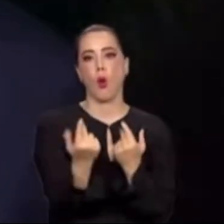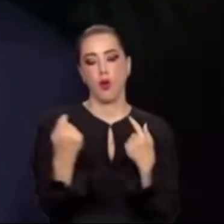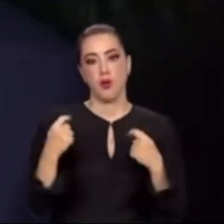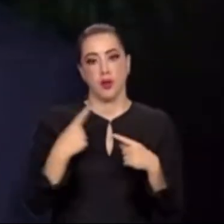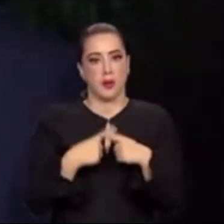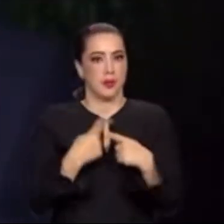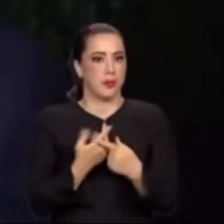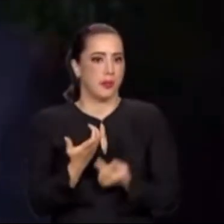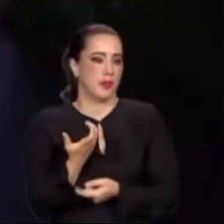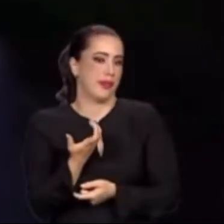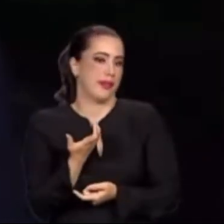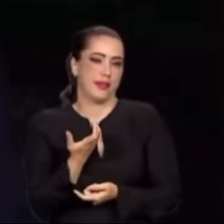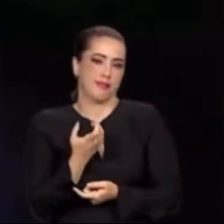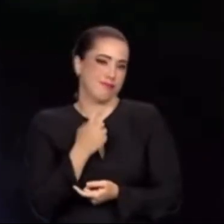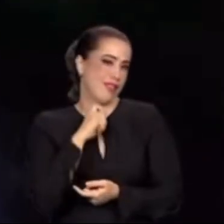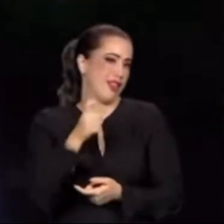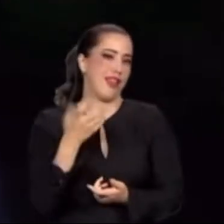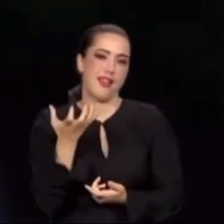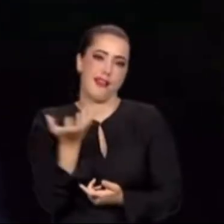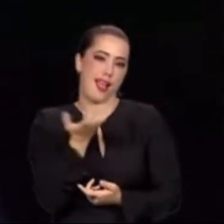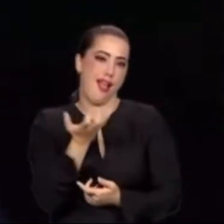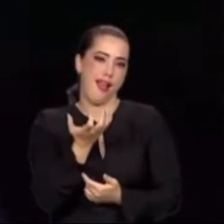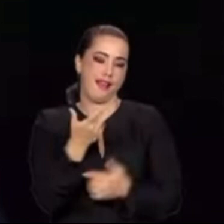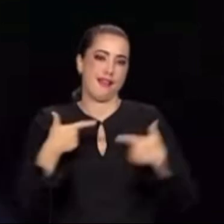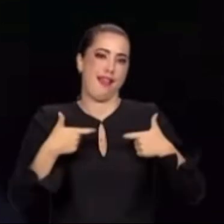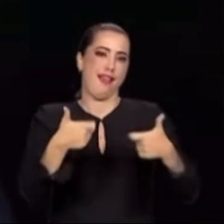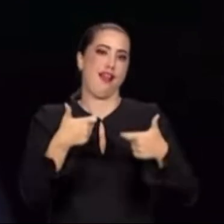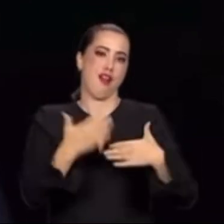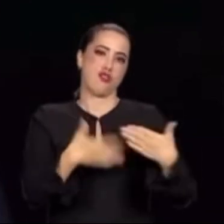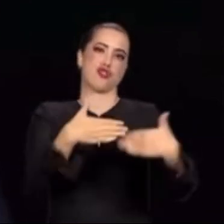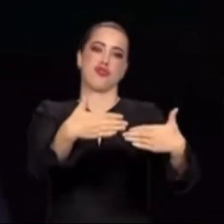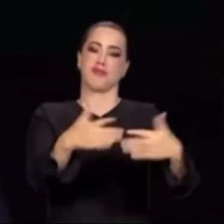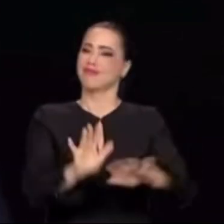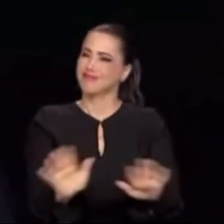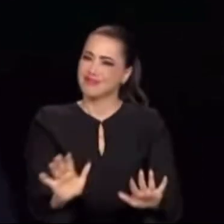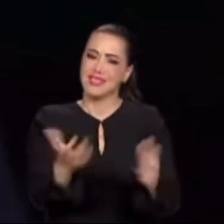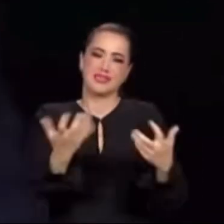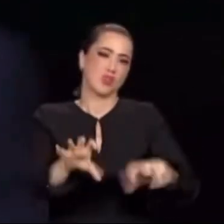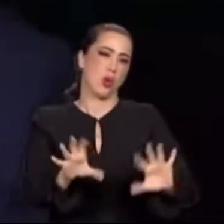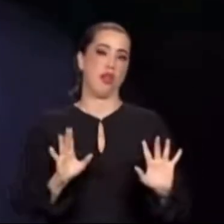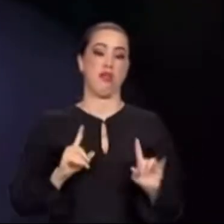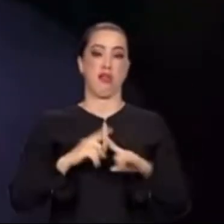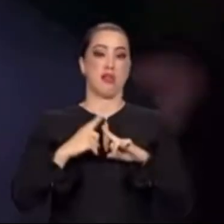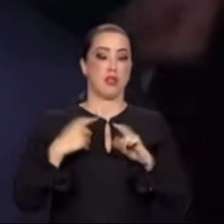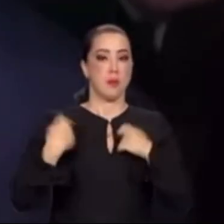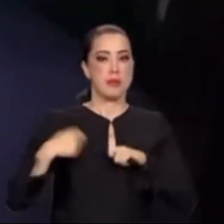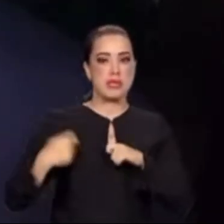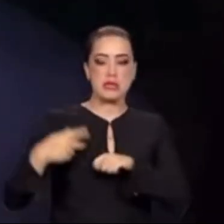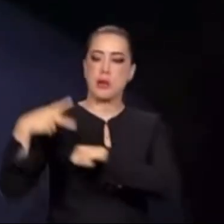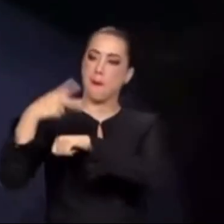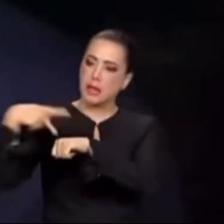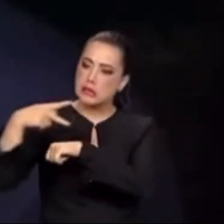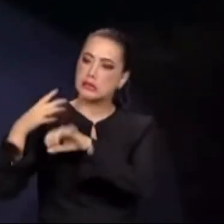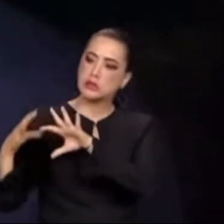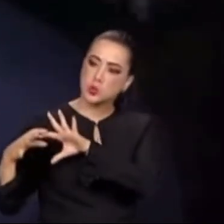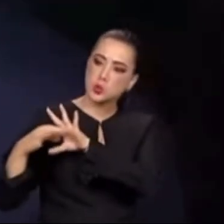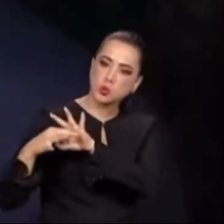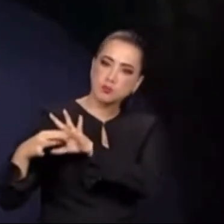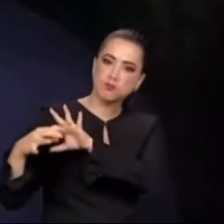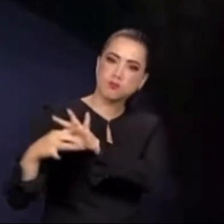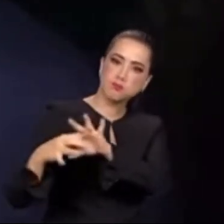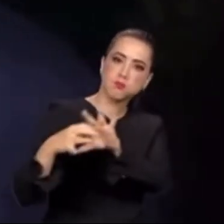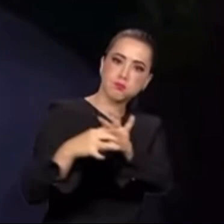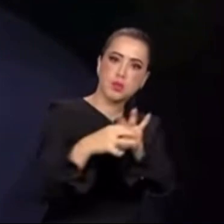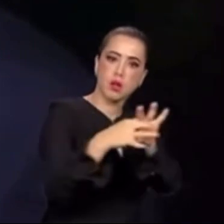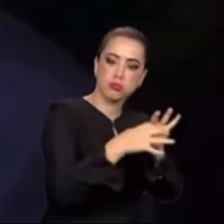ninguém quer que essa guerra continue e é preciso que tenha parceiros capazes de construir um grupo